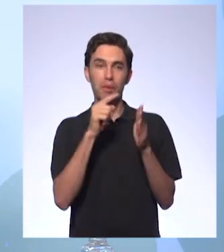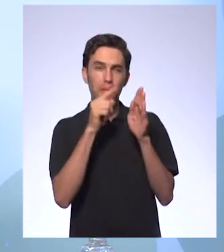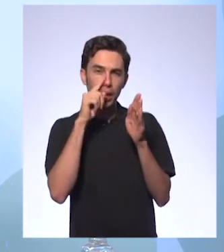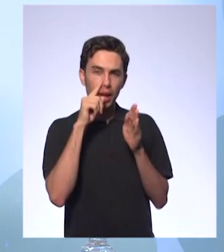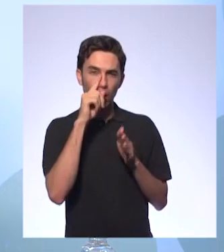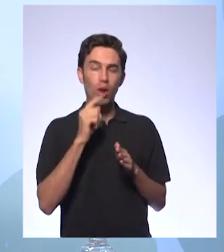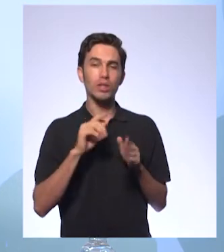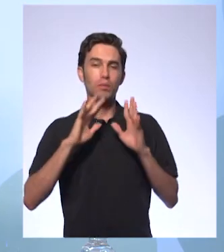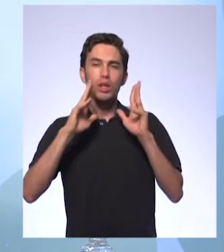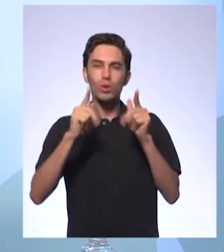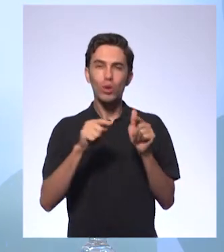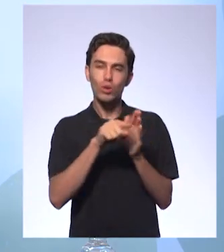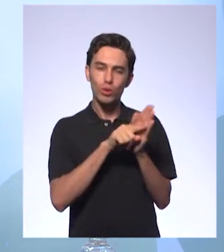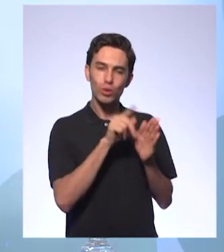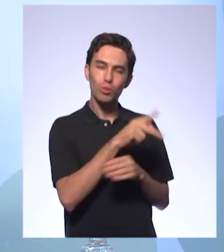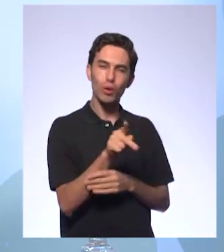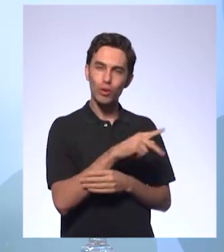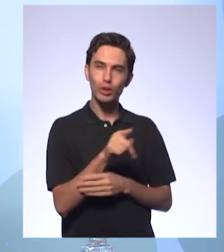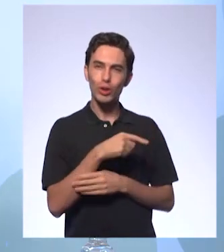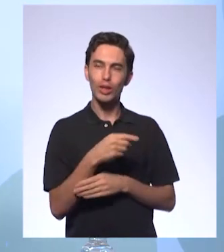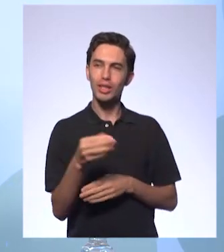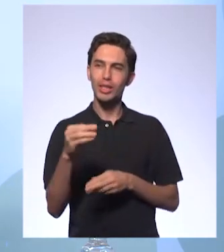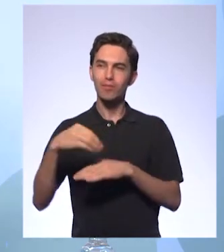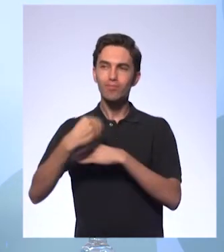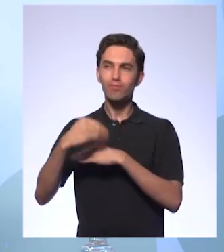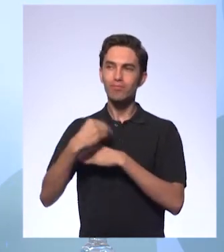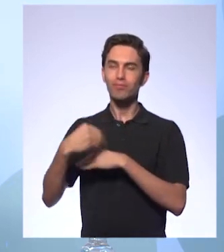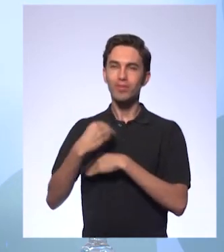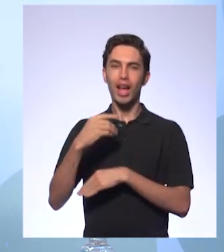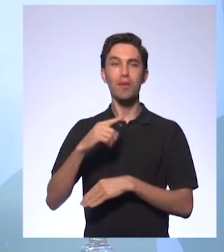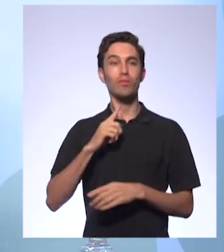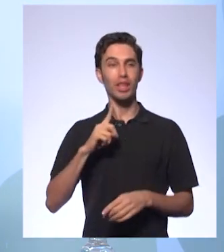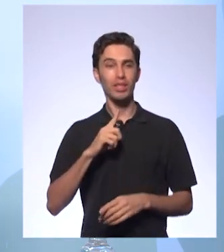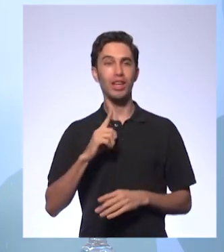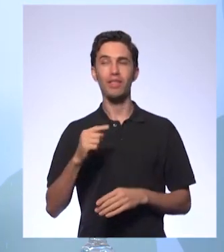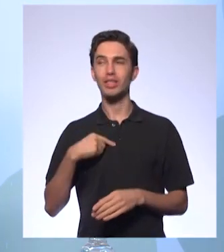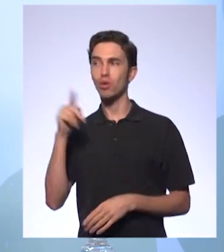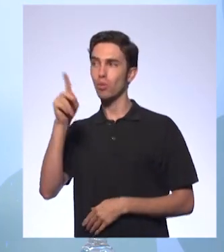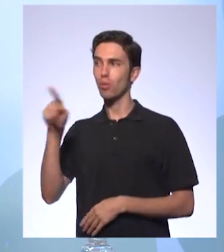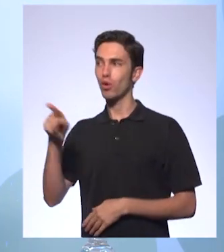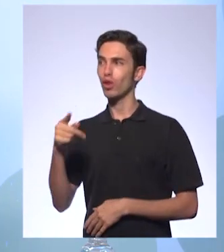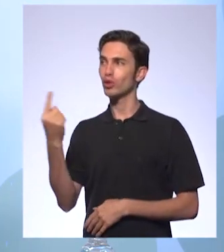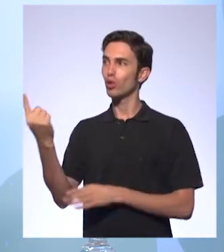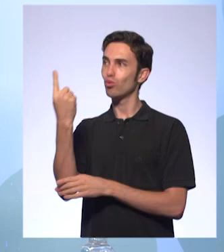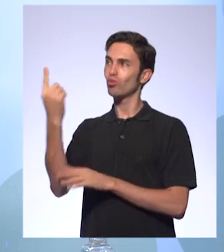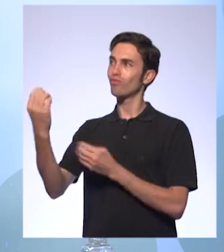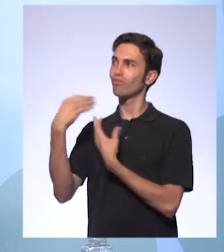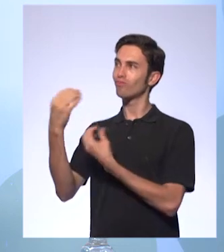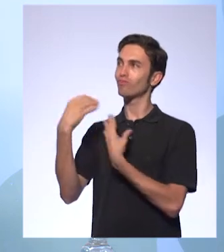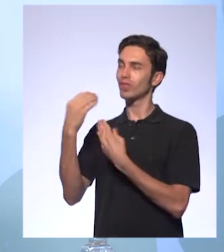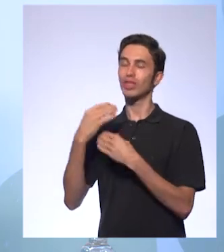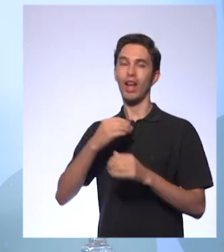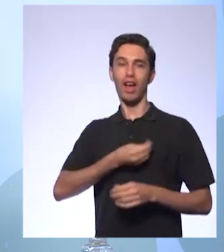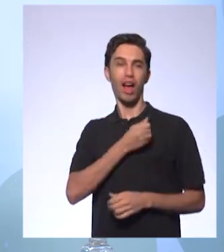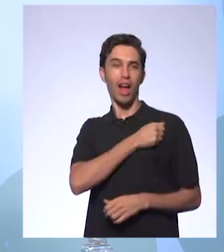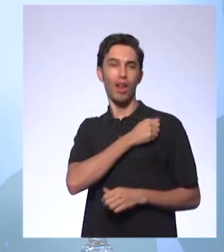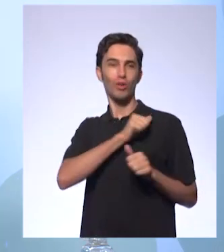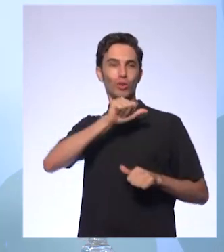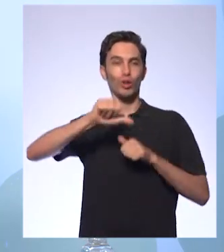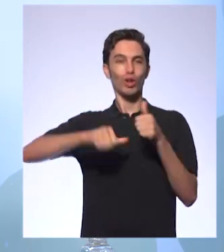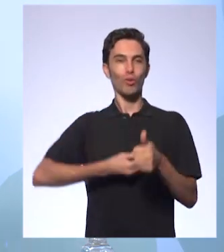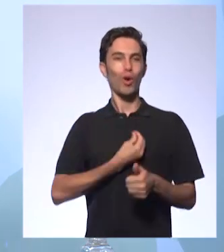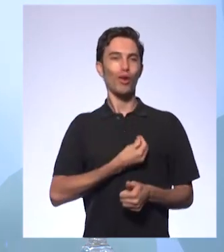né? Todos esses filmes, temos professores que transformaram a vida dos alunos. E eu queria aproveitar esse momento